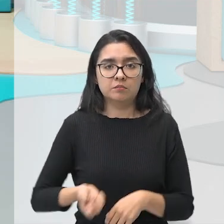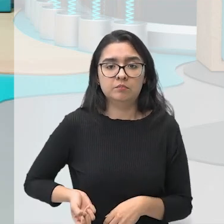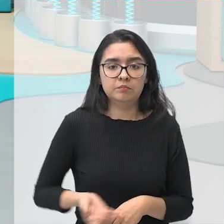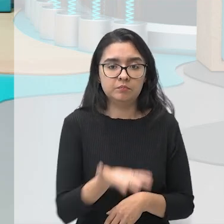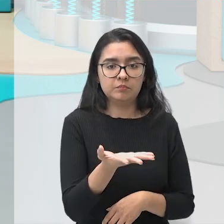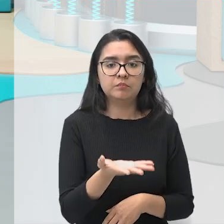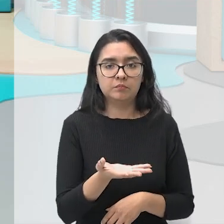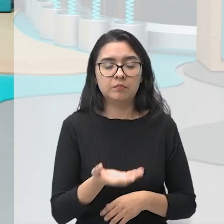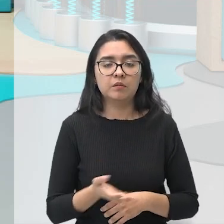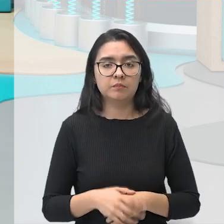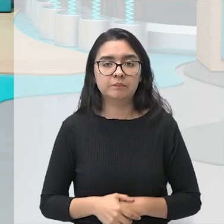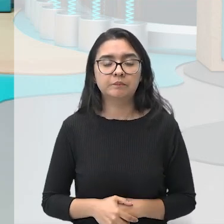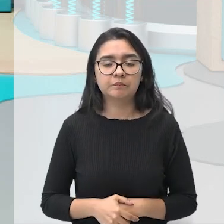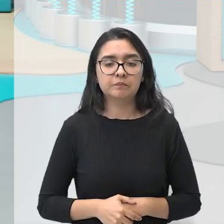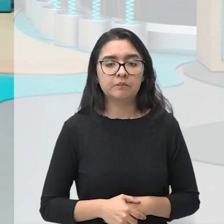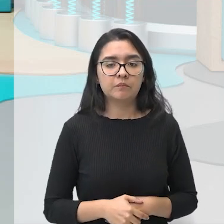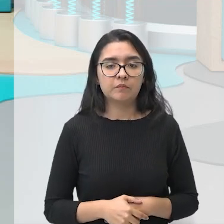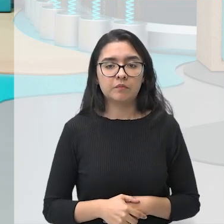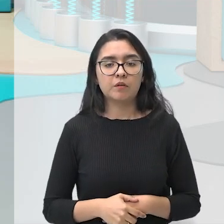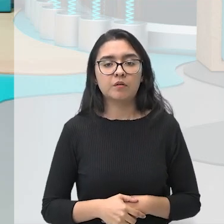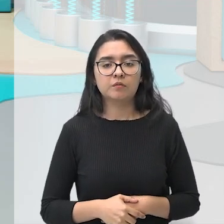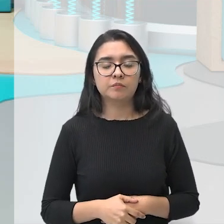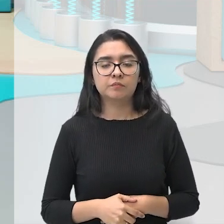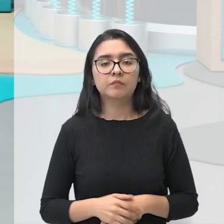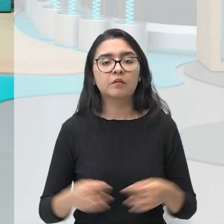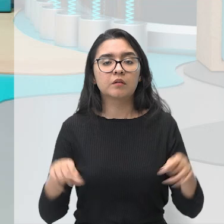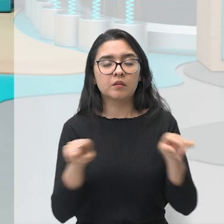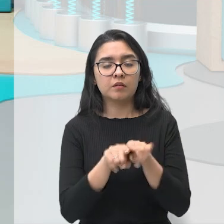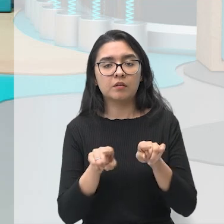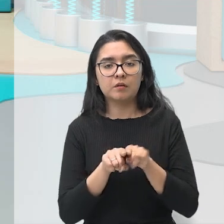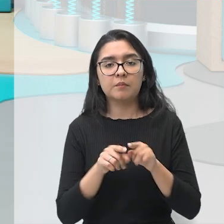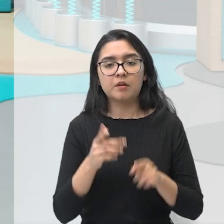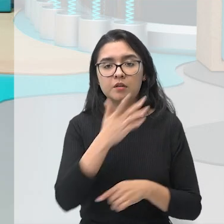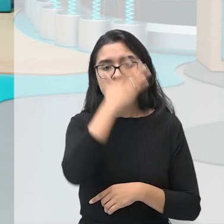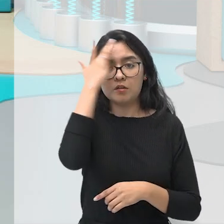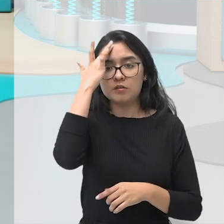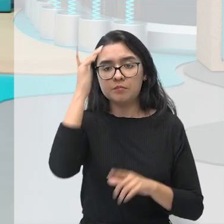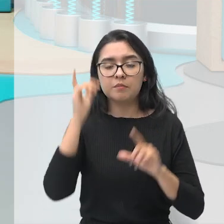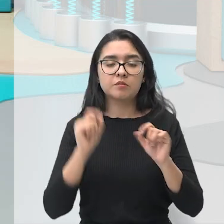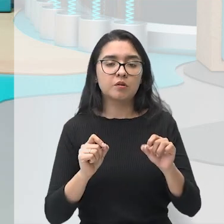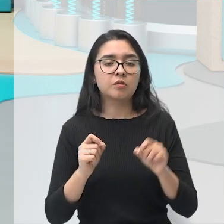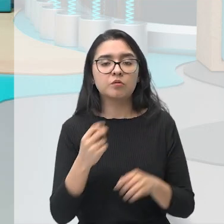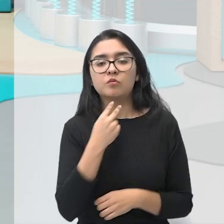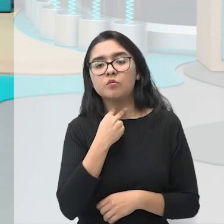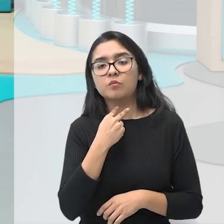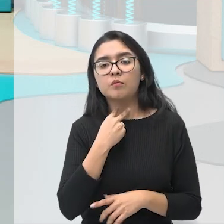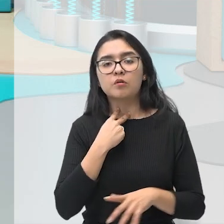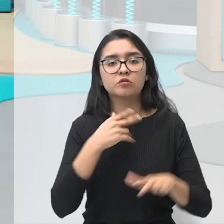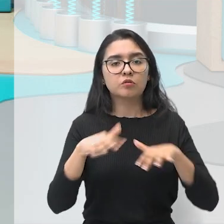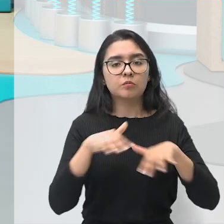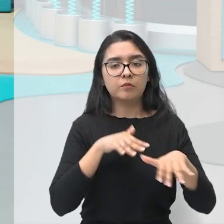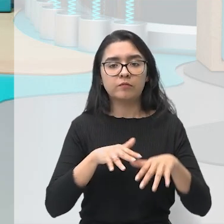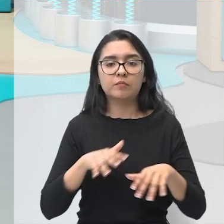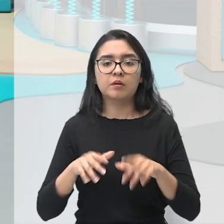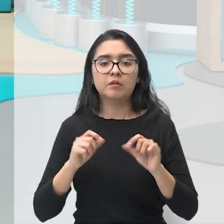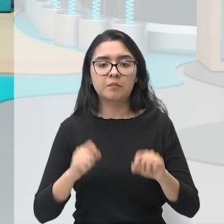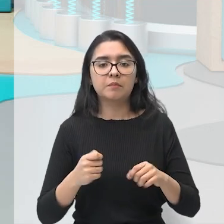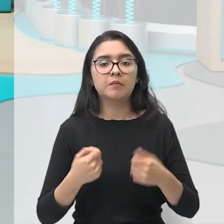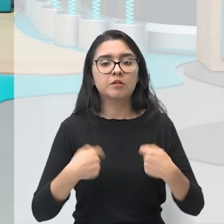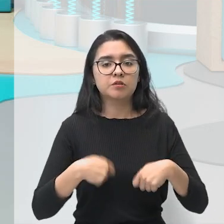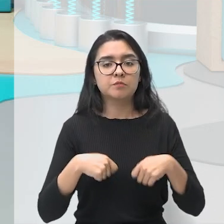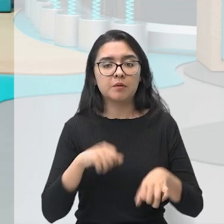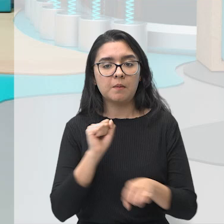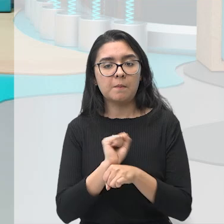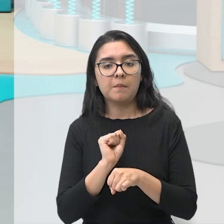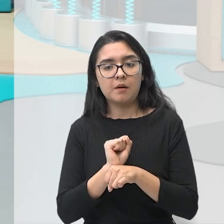e não rasteira, e os jogadores eles não podem deslizá-las enquanto elas rolam. Tem que esperar o